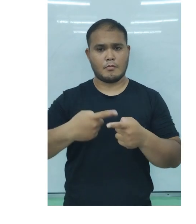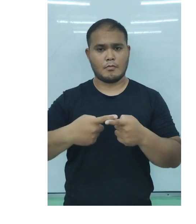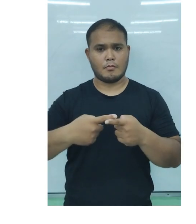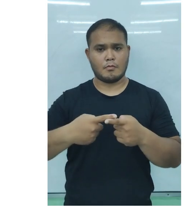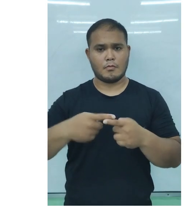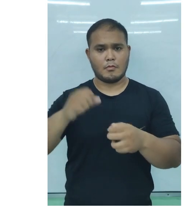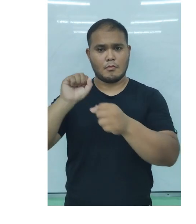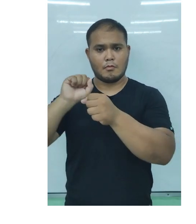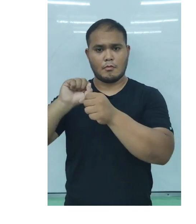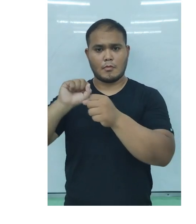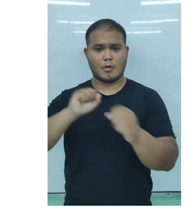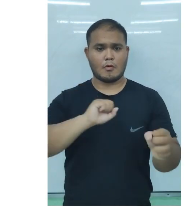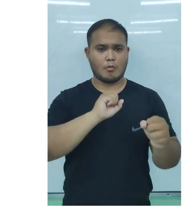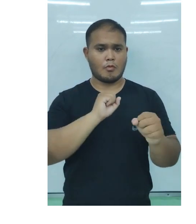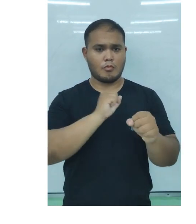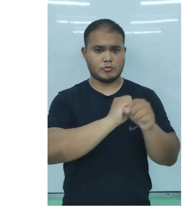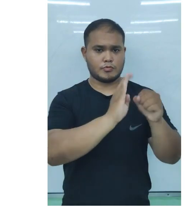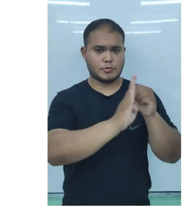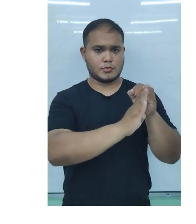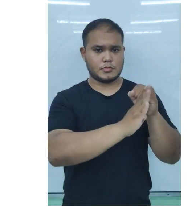gênero, que é